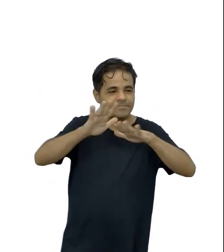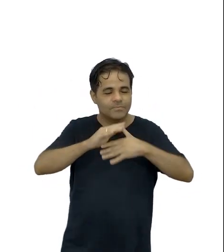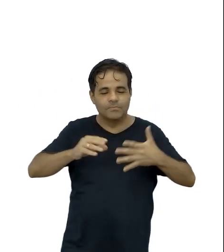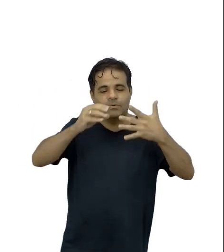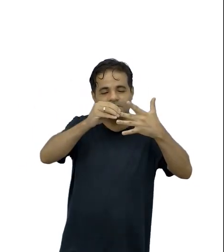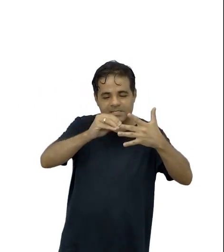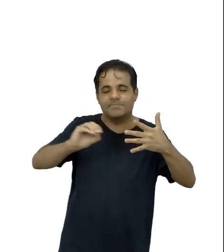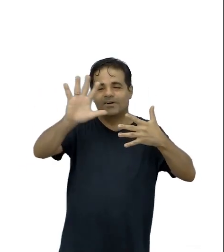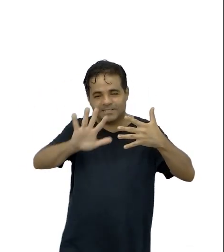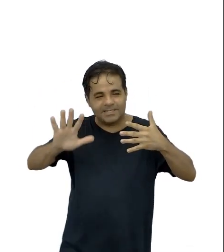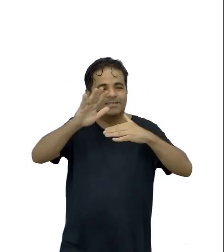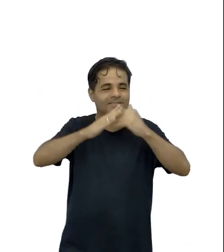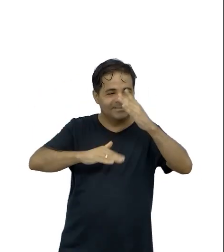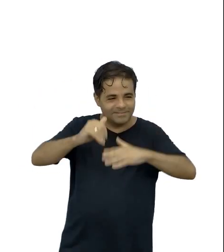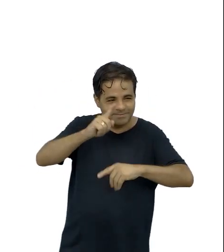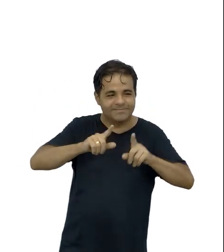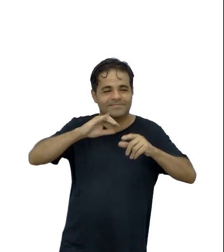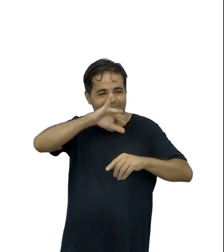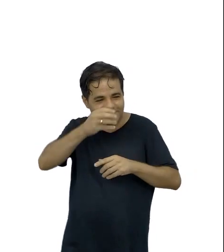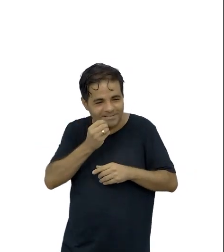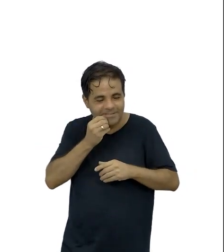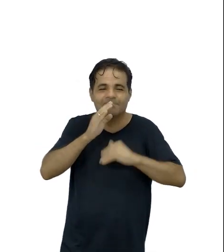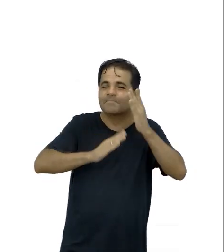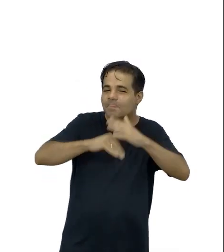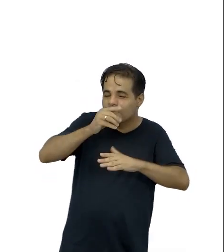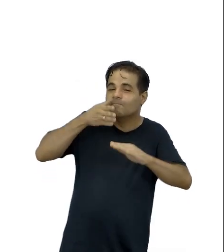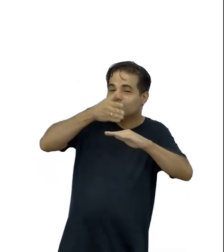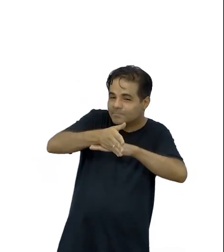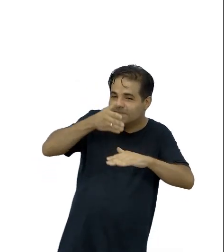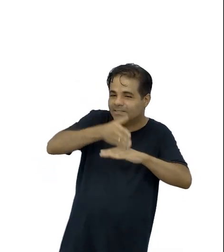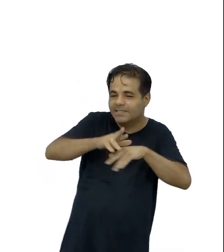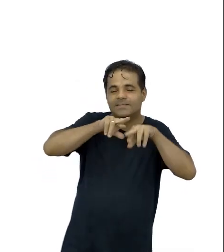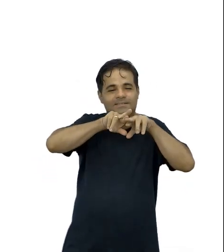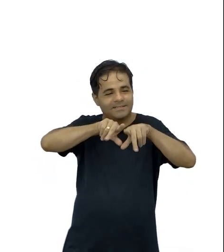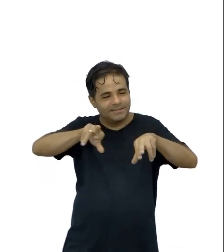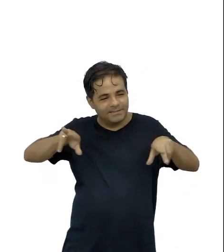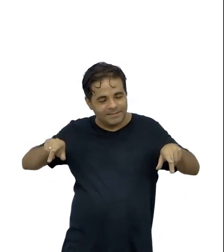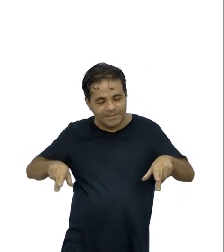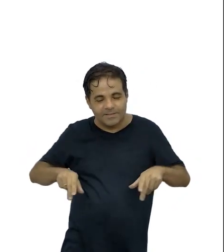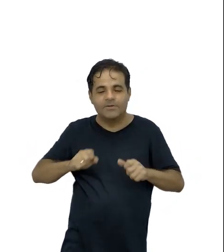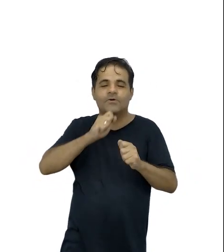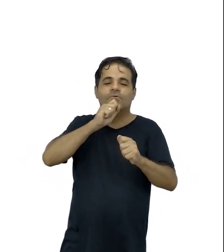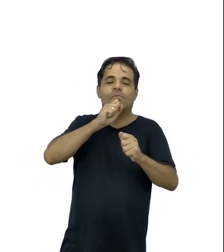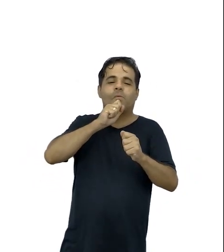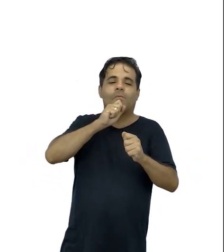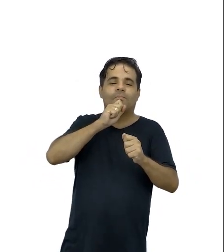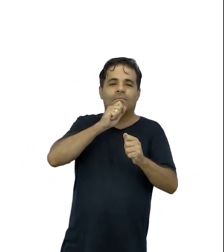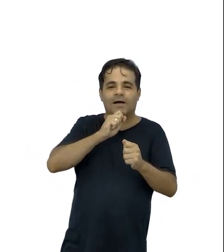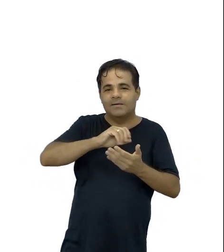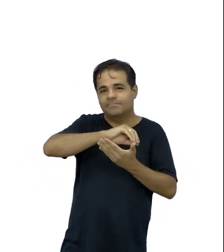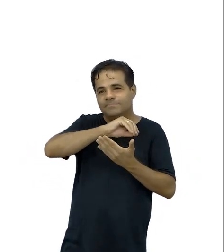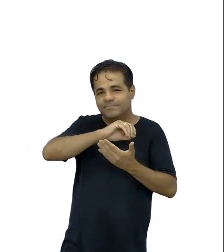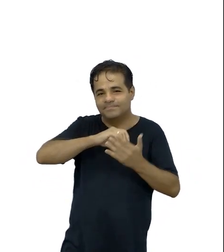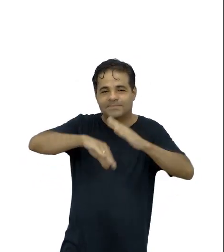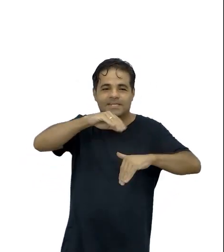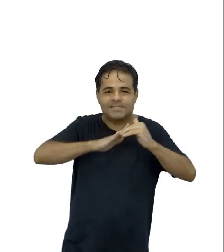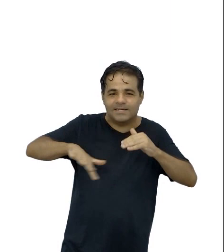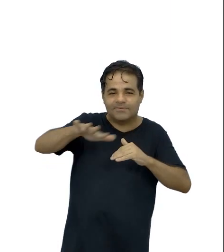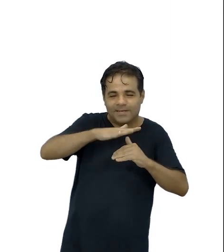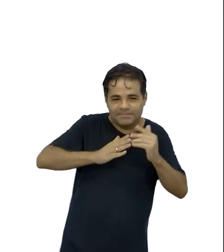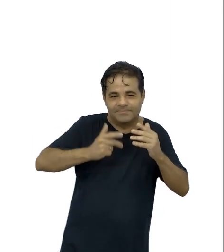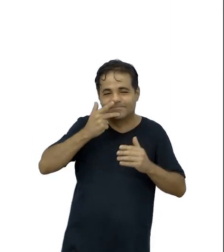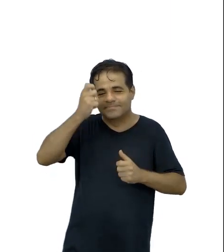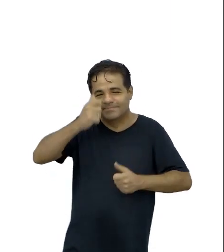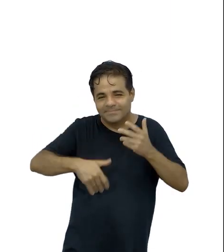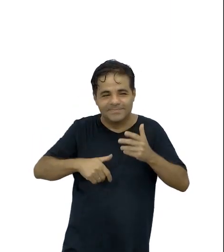os estudantes tiverem a oportunidade de acessar diferentes tipos de gênero, digital, escrito, maior vai ser